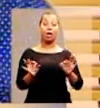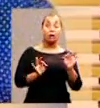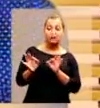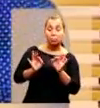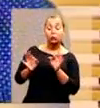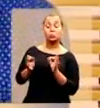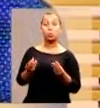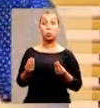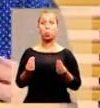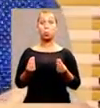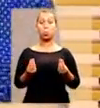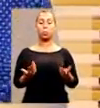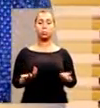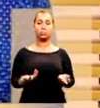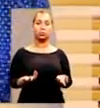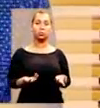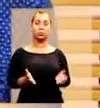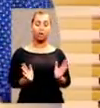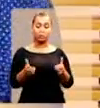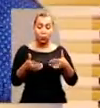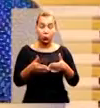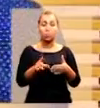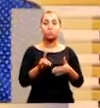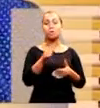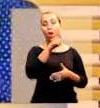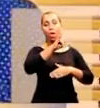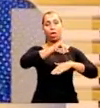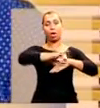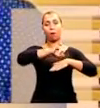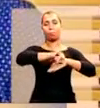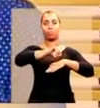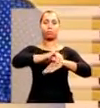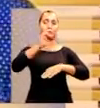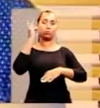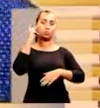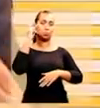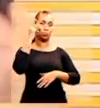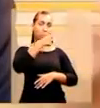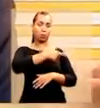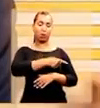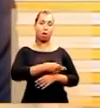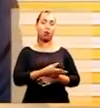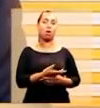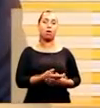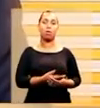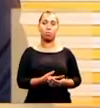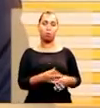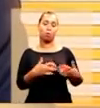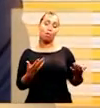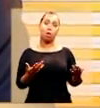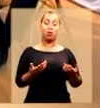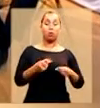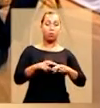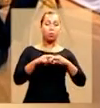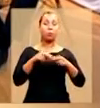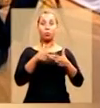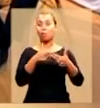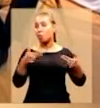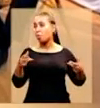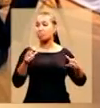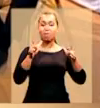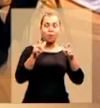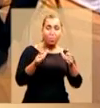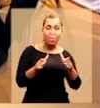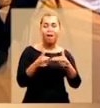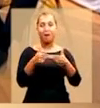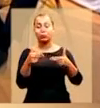produções ficaram muito grandes e elas se concentram só nas capitais, né? Então, não viajam ao interior. Justamente por conta de estrutura, né? Estrutura